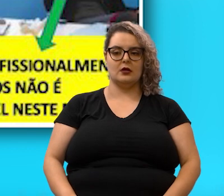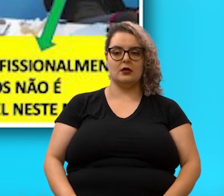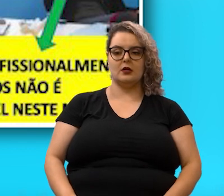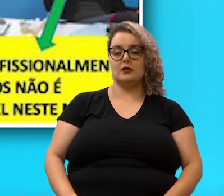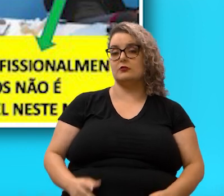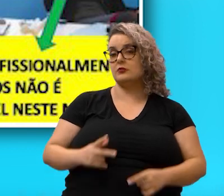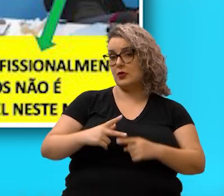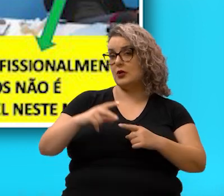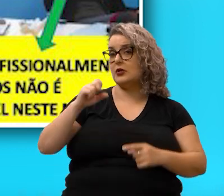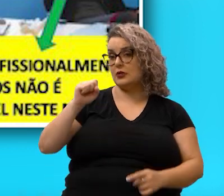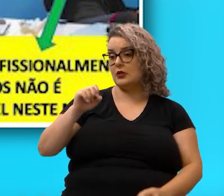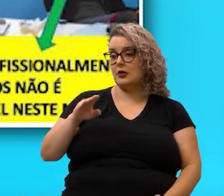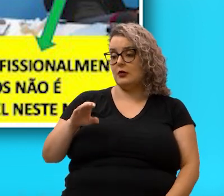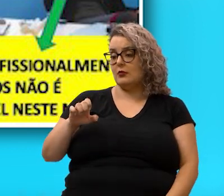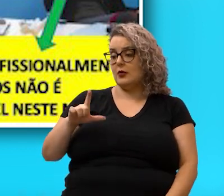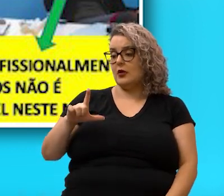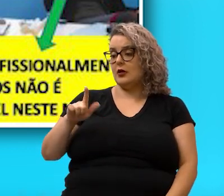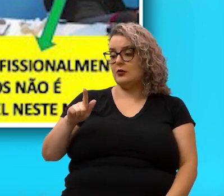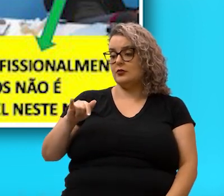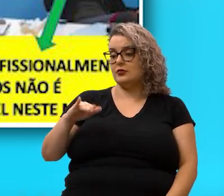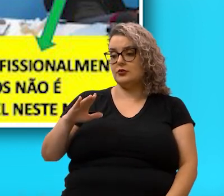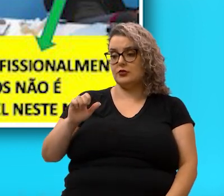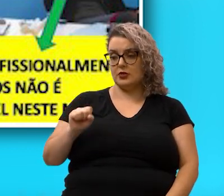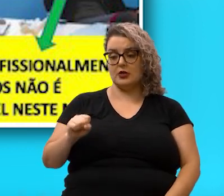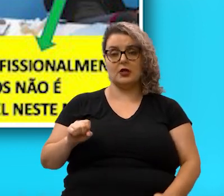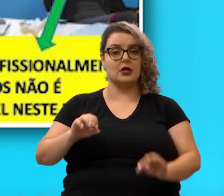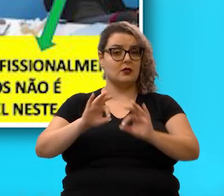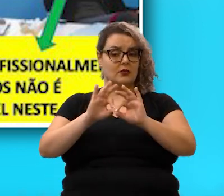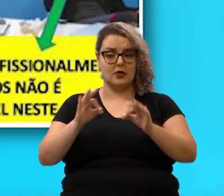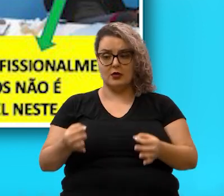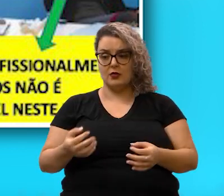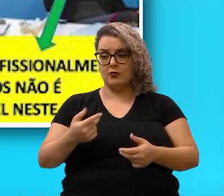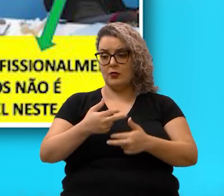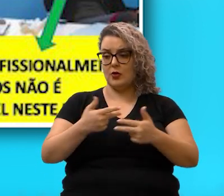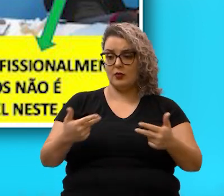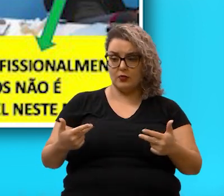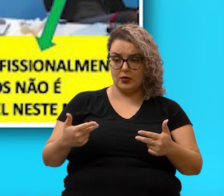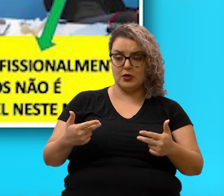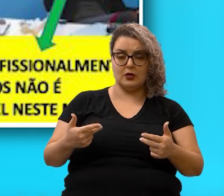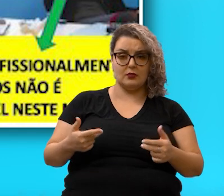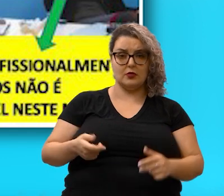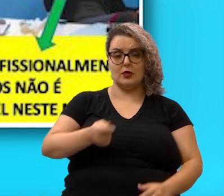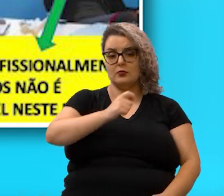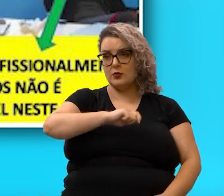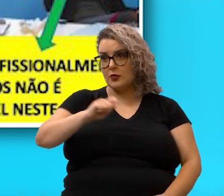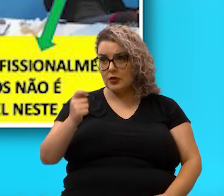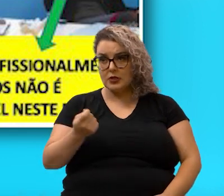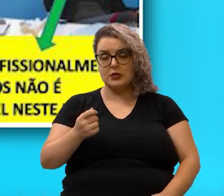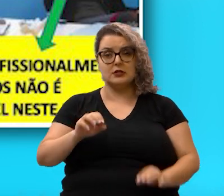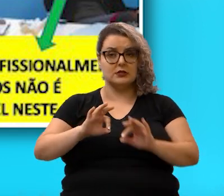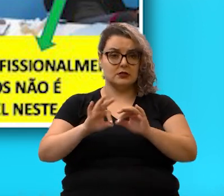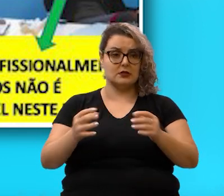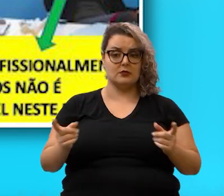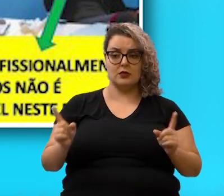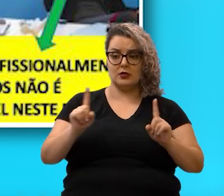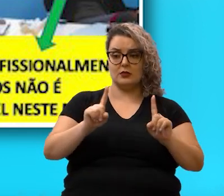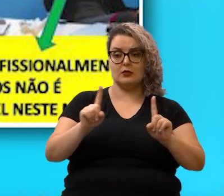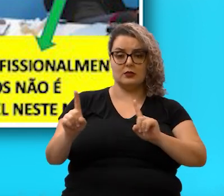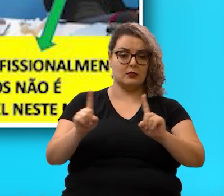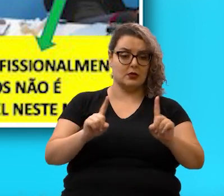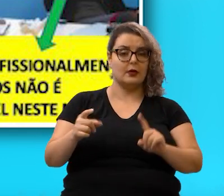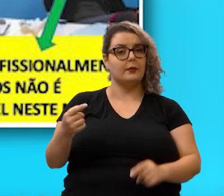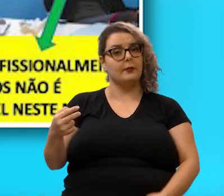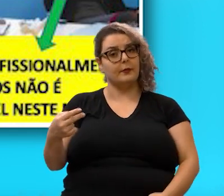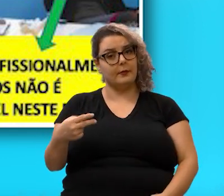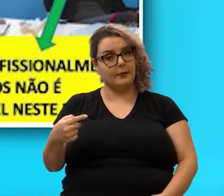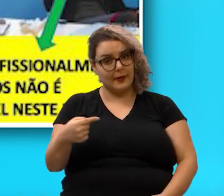Slam da Bélgica na modalidade de simples. Uma coisa é você jogar tênis simples, outra coisa é dupla. Duplas você corre muito